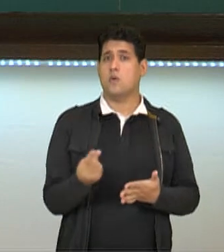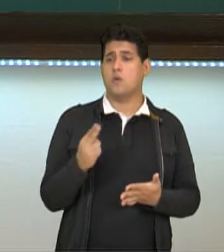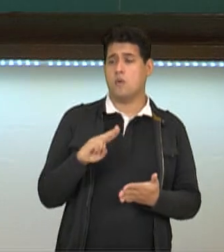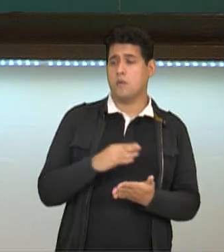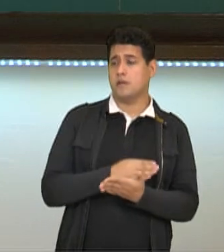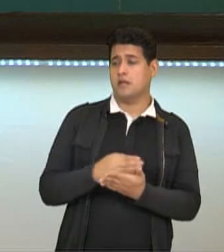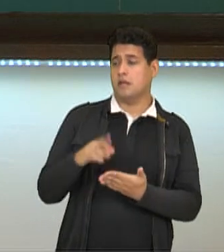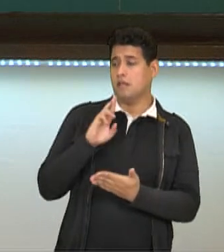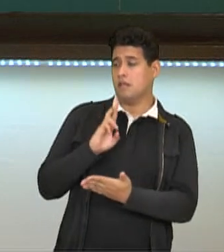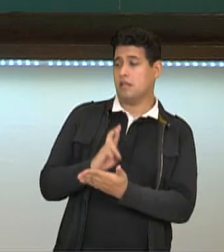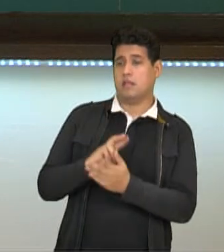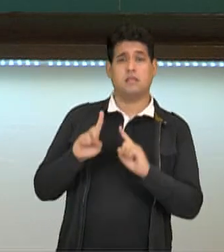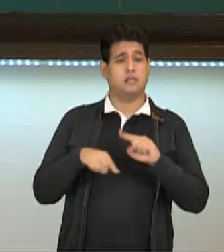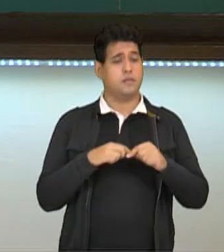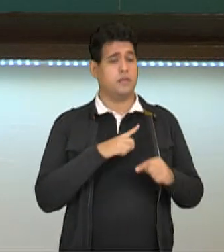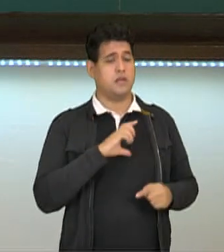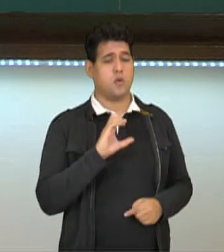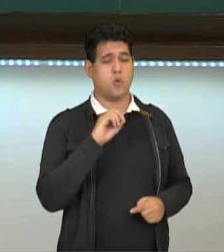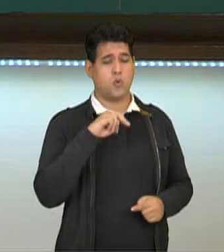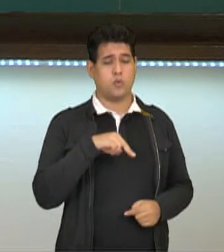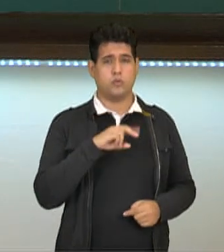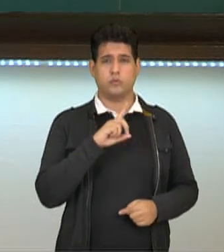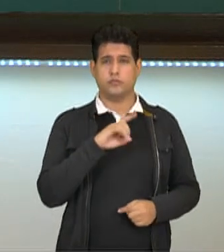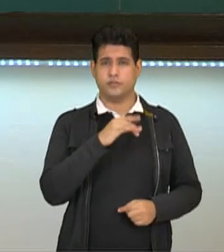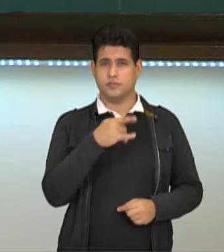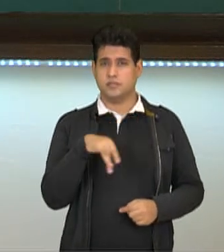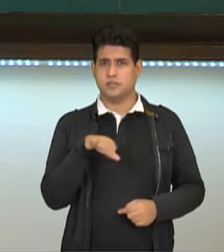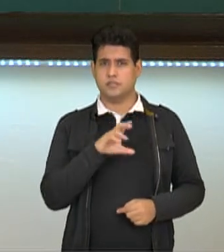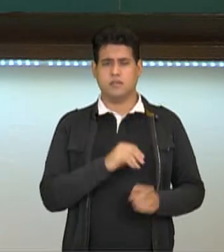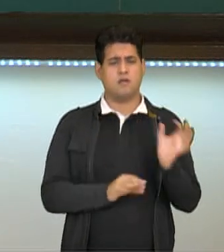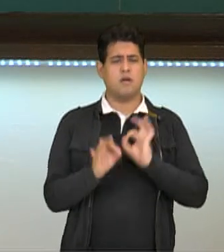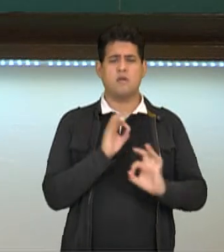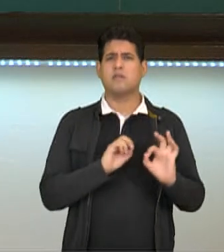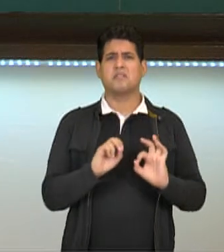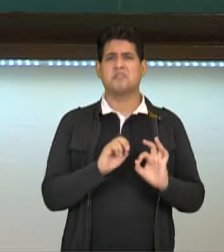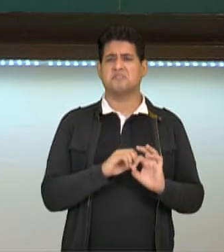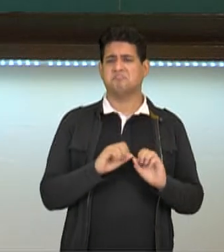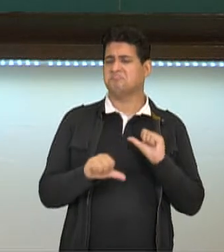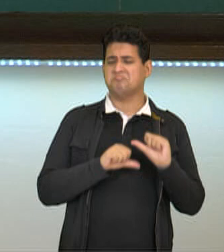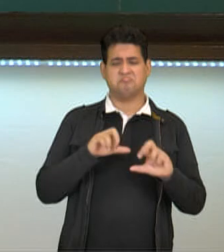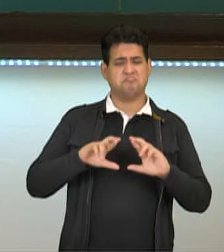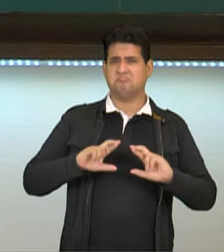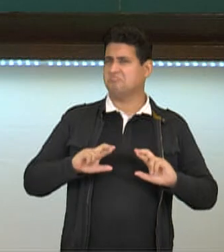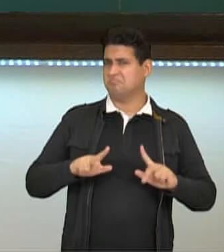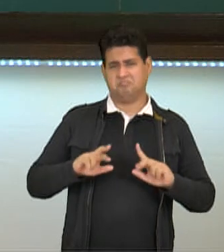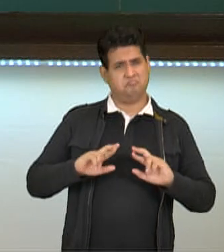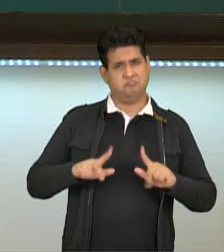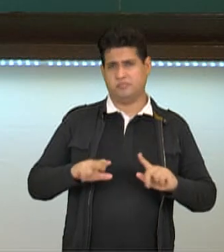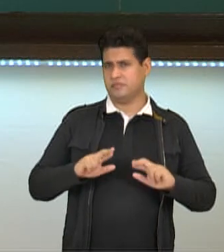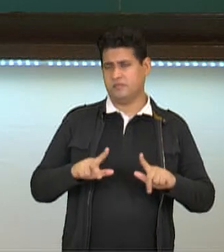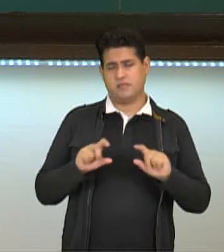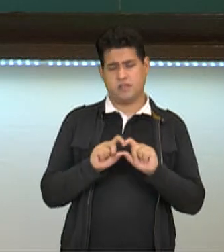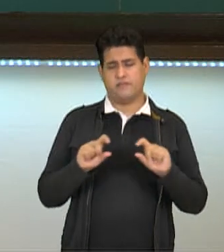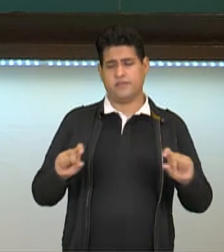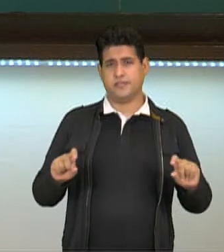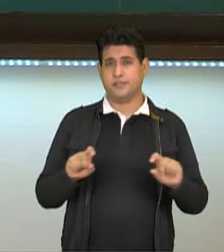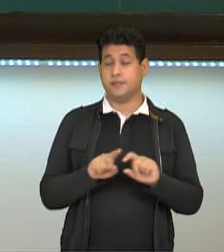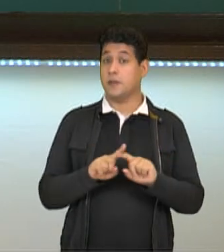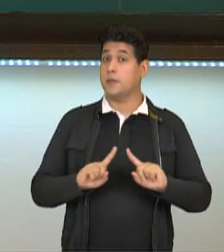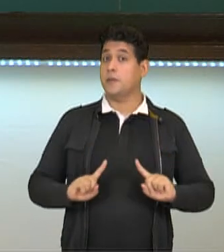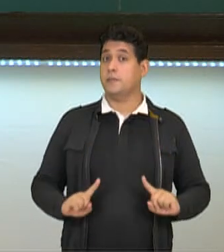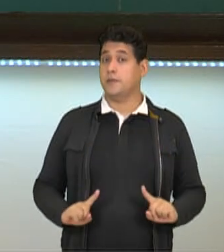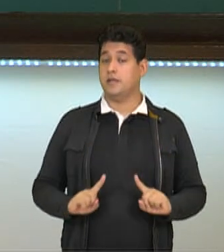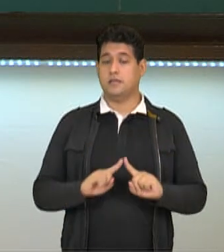começar pelo resultado e depois ter a condição. A ordem ali não vai fazer diferença no sentido da frase, mas